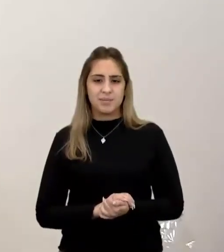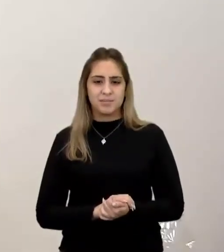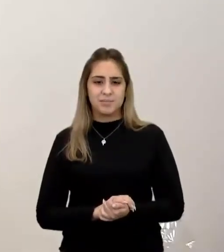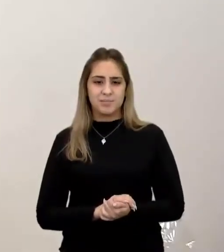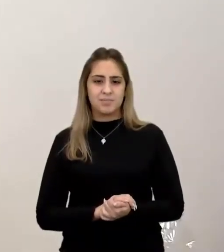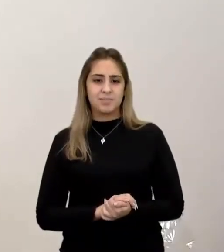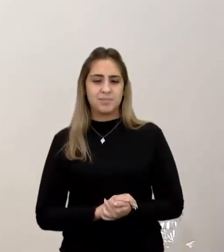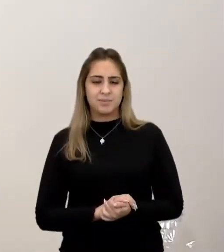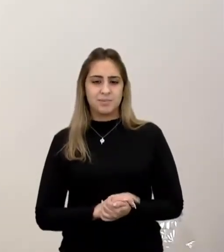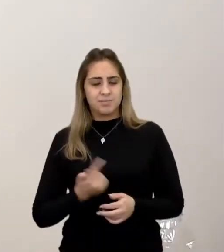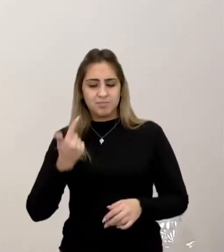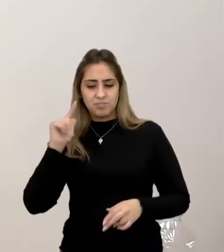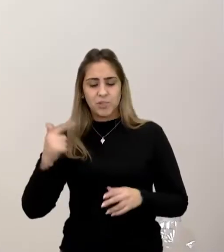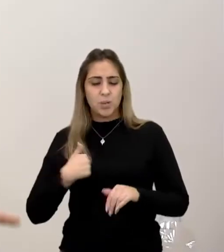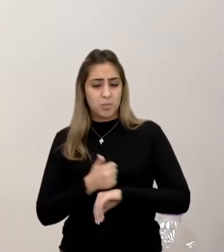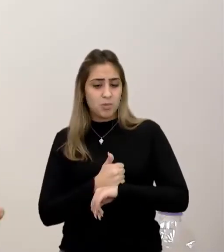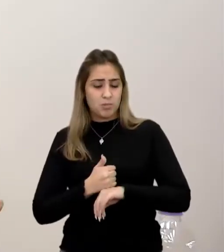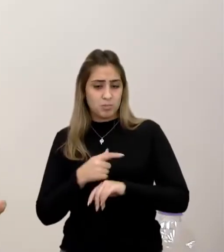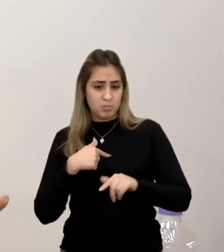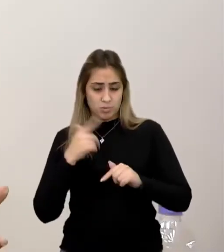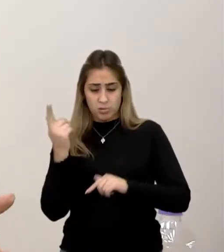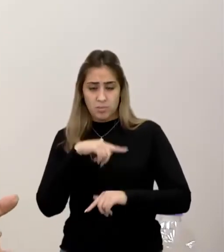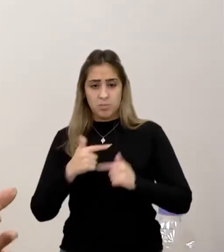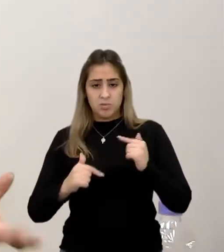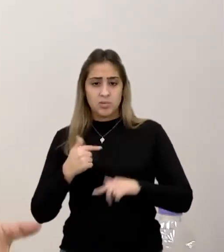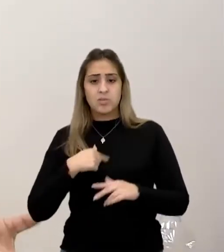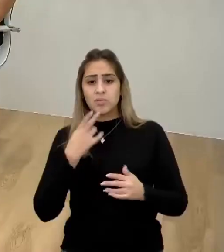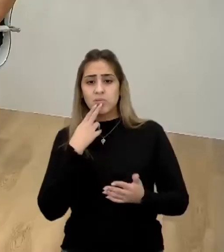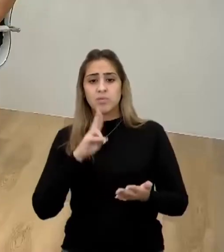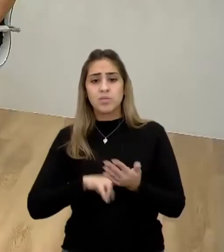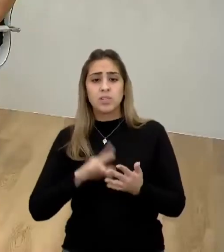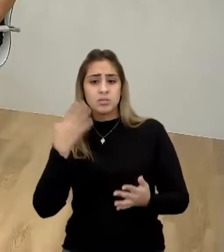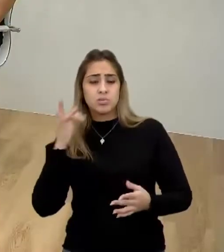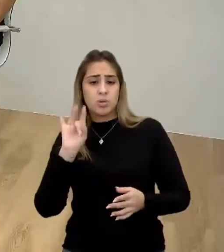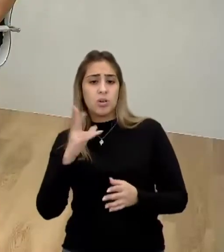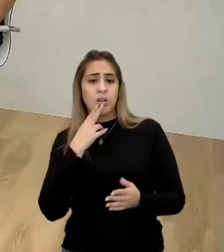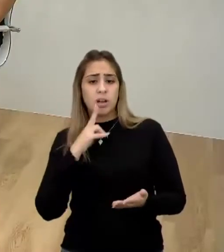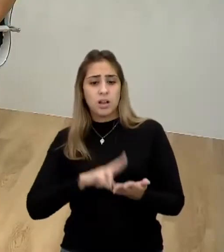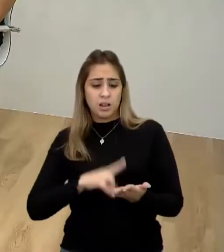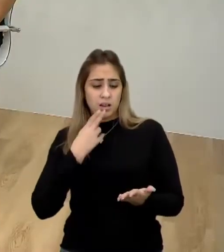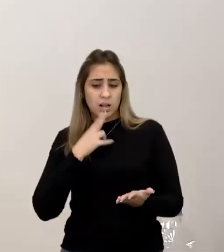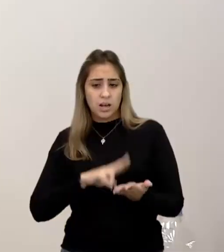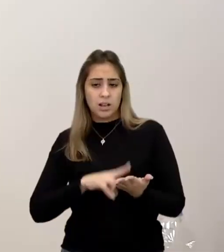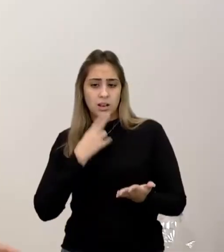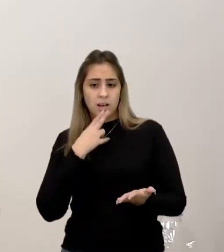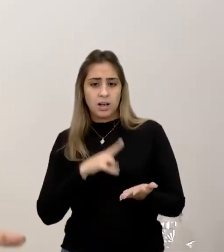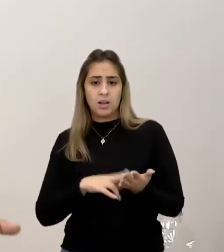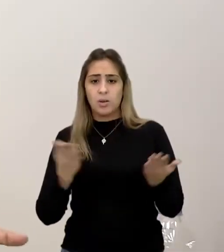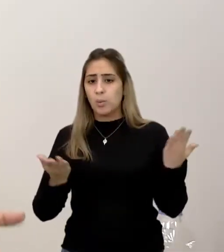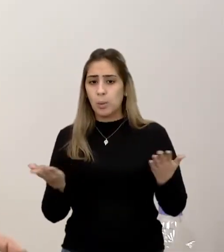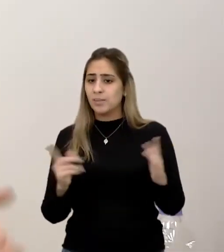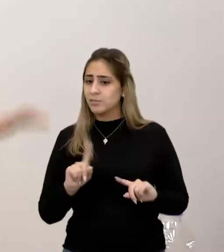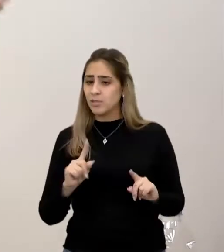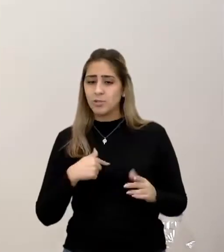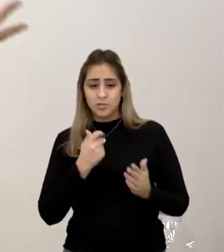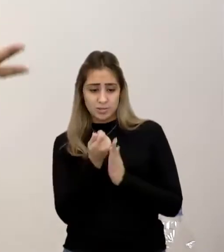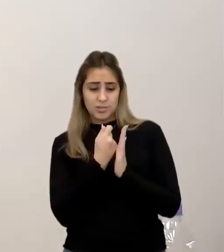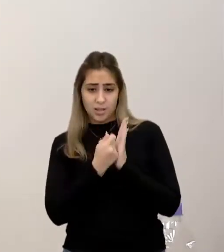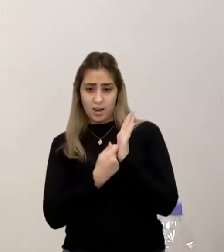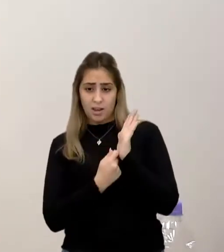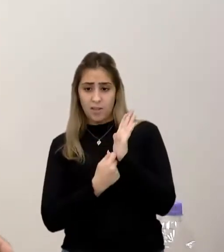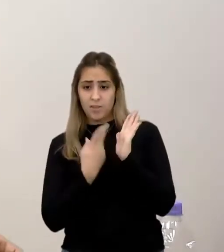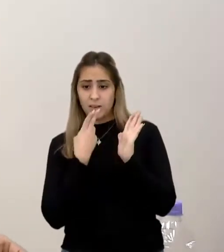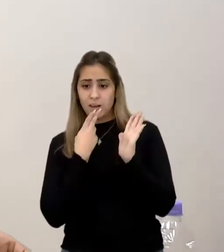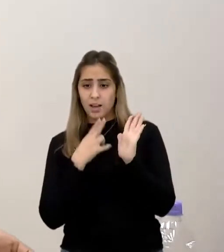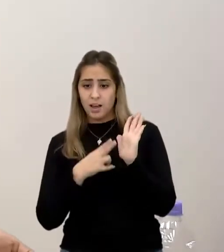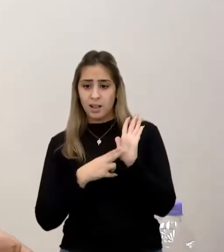Ou me veio agora uma outra profissão, né? Antes o carteiro ficava só para carta, né? Carteiro, carta. Hoje a gente escreve